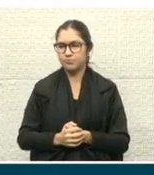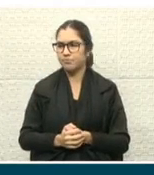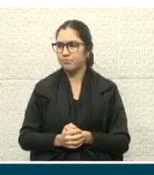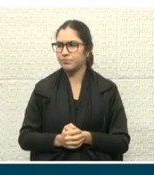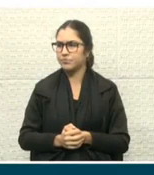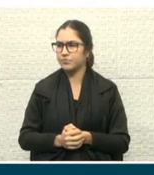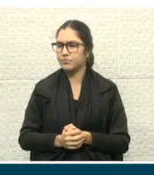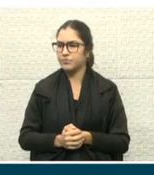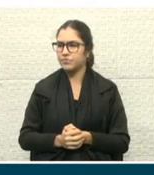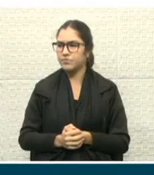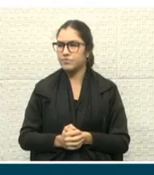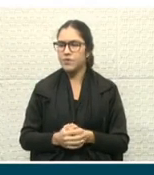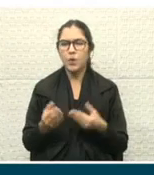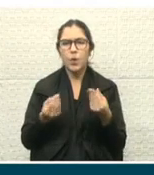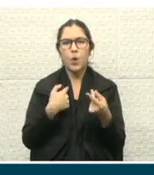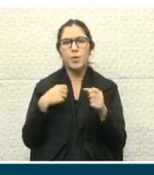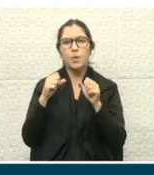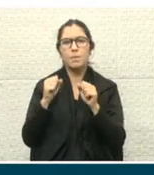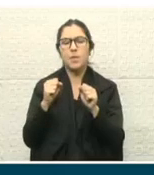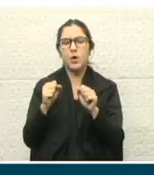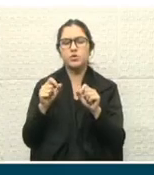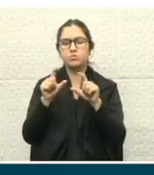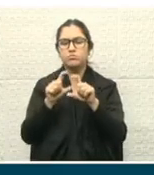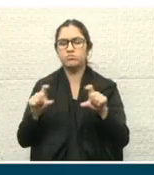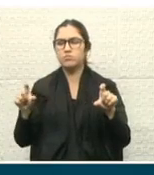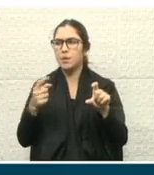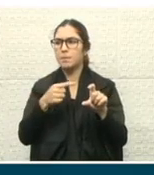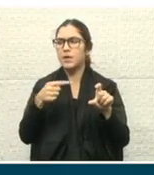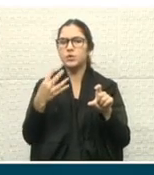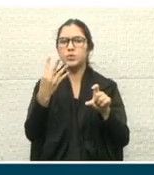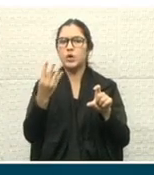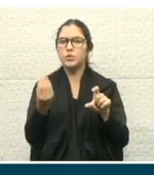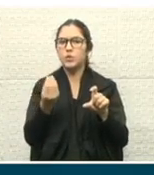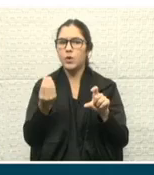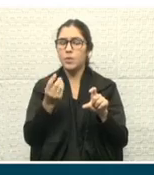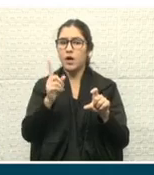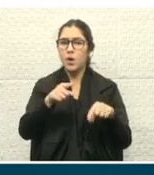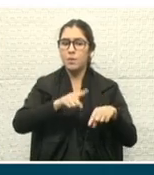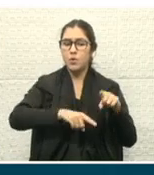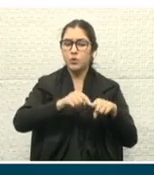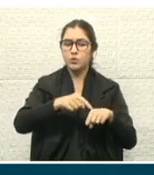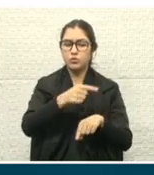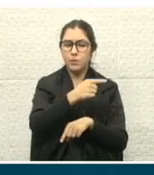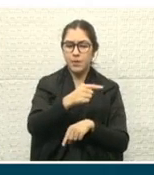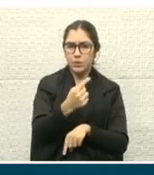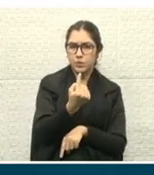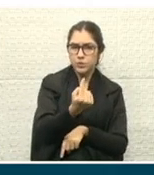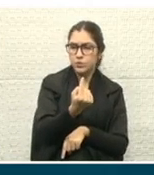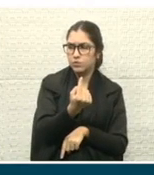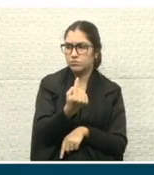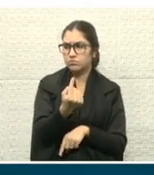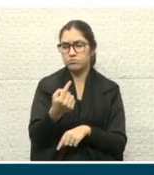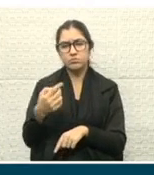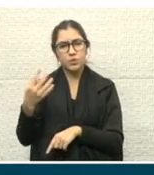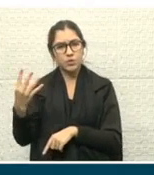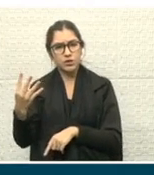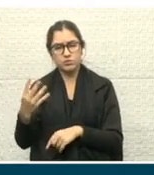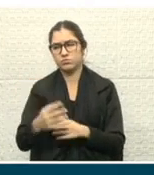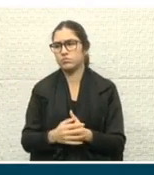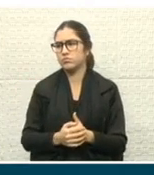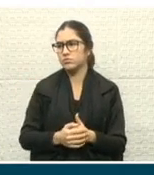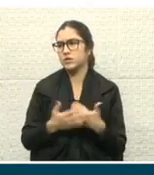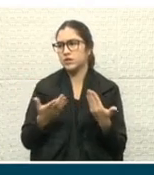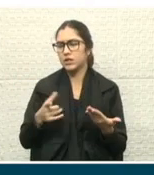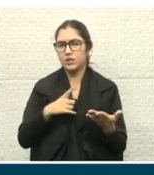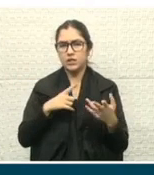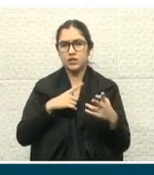4. Como que eu posso expressar esse menos 4? Como o produto entre menos 1 e 4. Então,